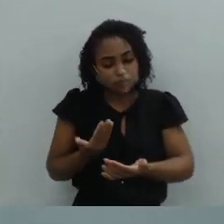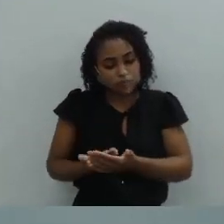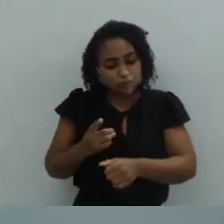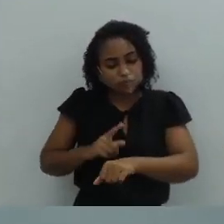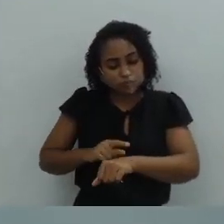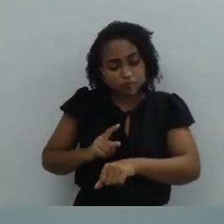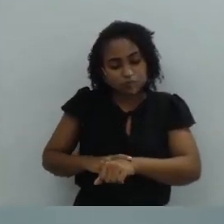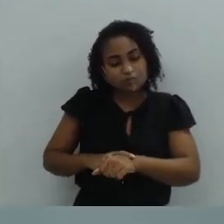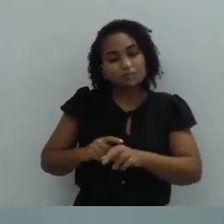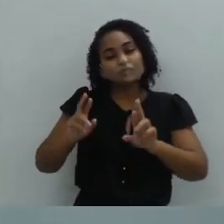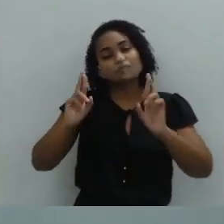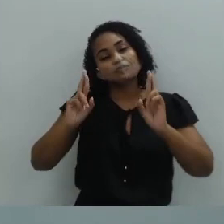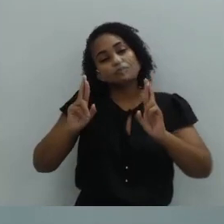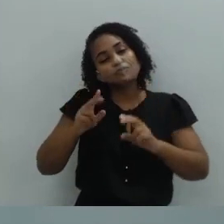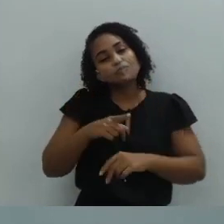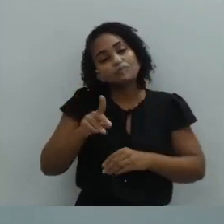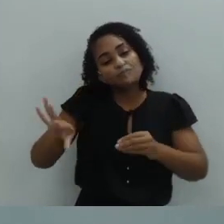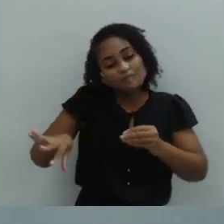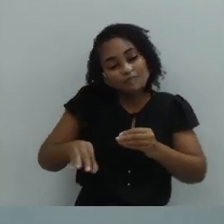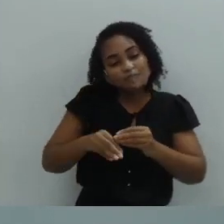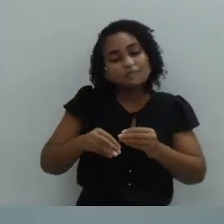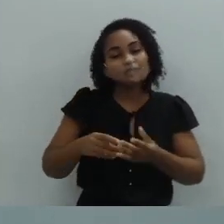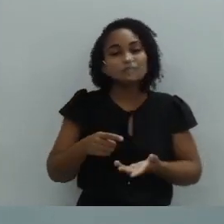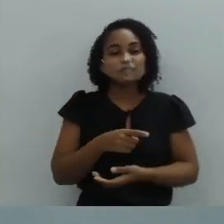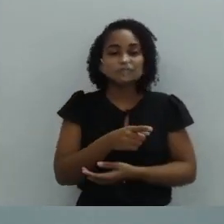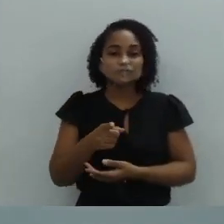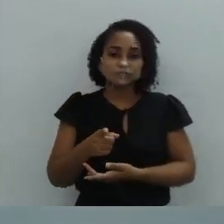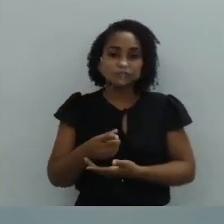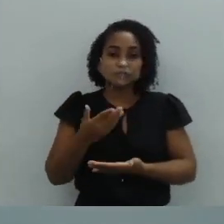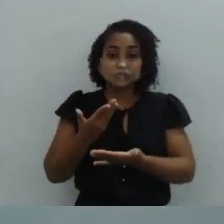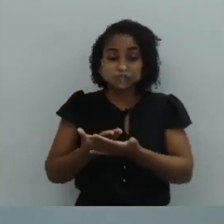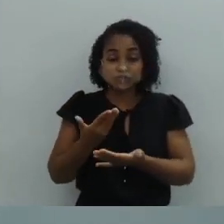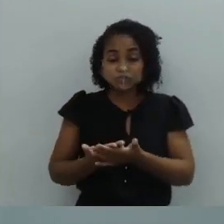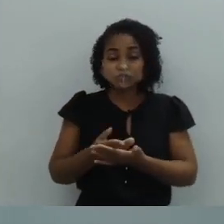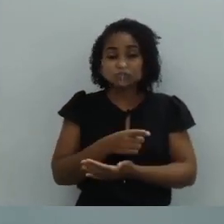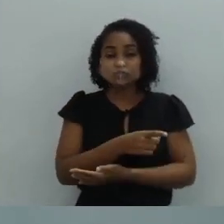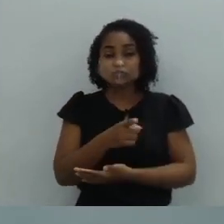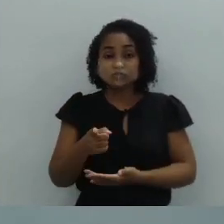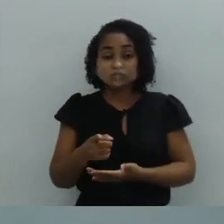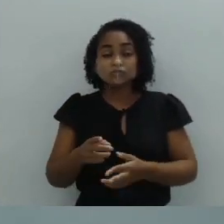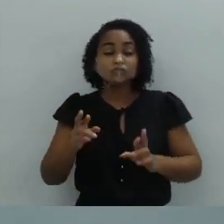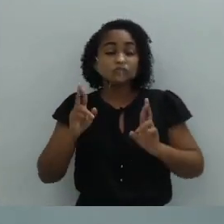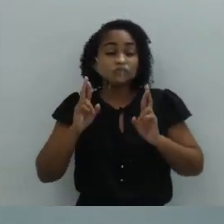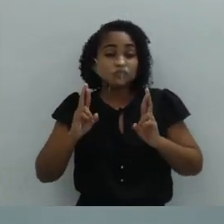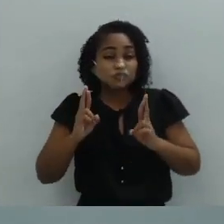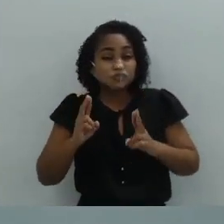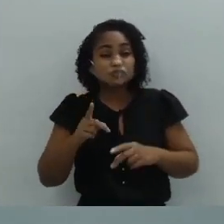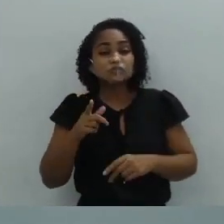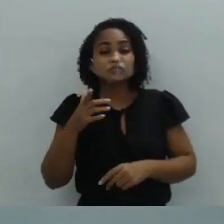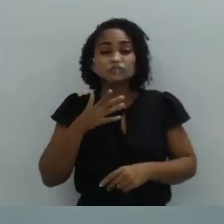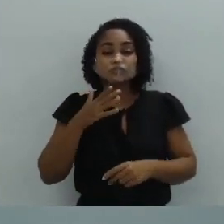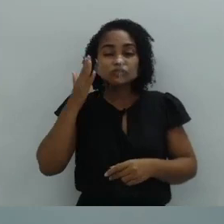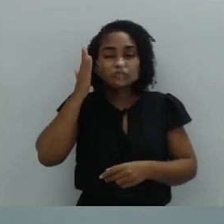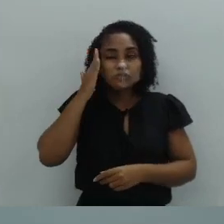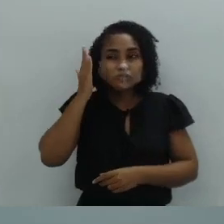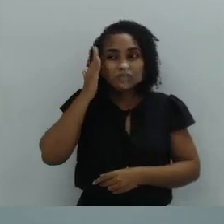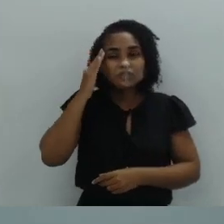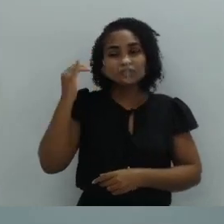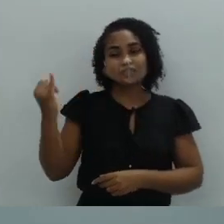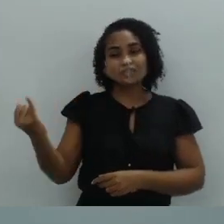tudo. Eu espero, gente, ter contribuído bastante para o estudo de vocês. Espero que vocês tenham compreendido